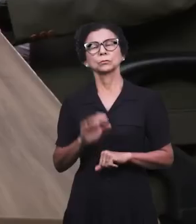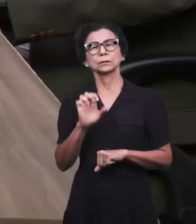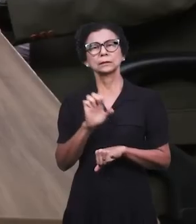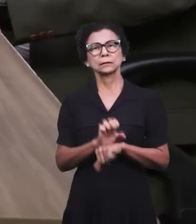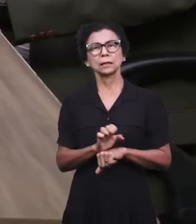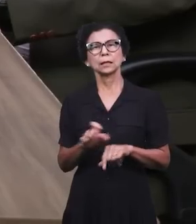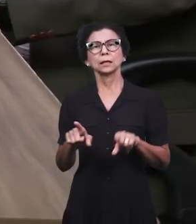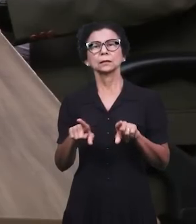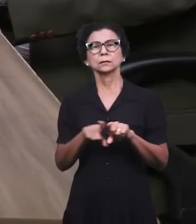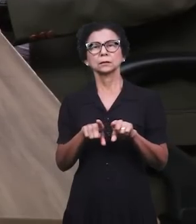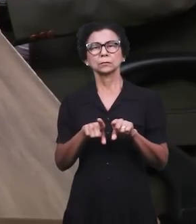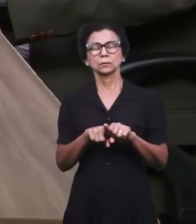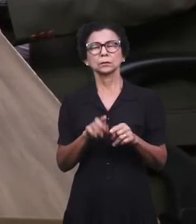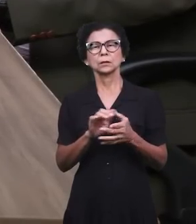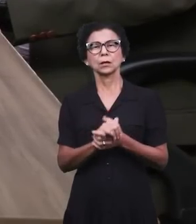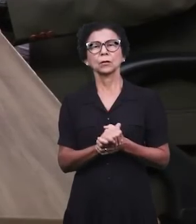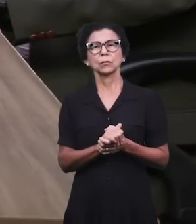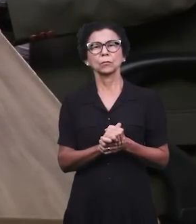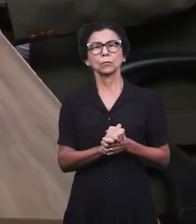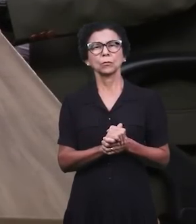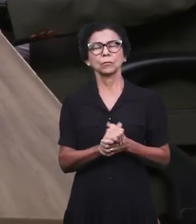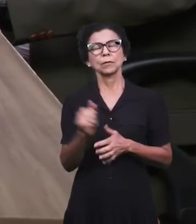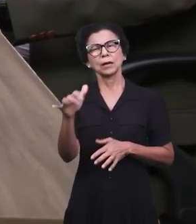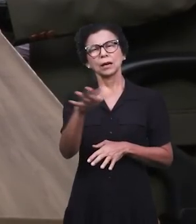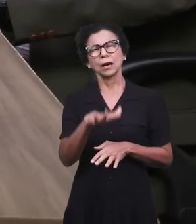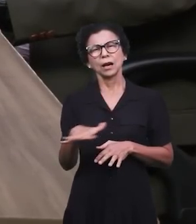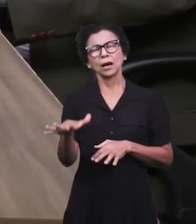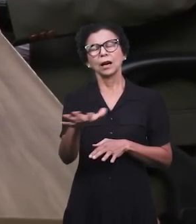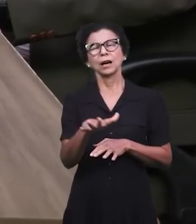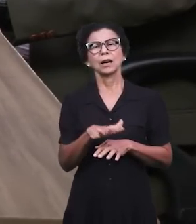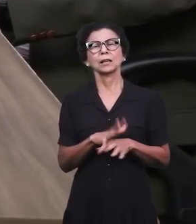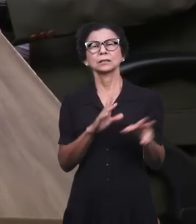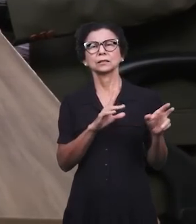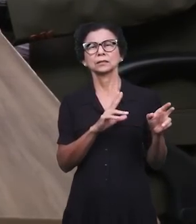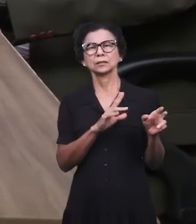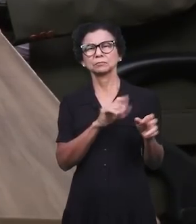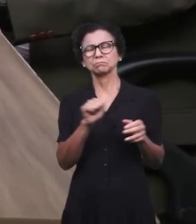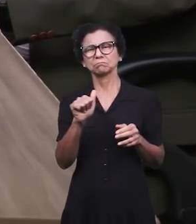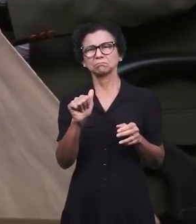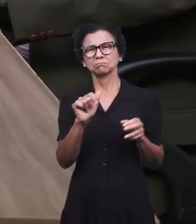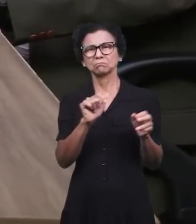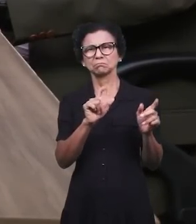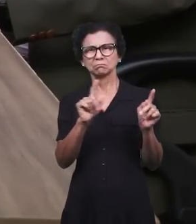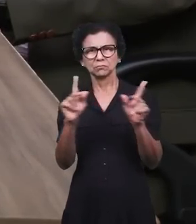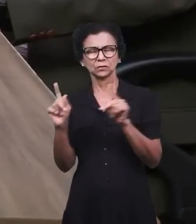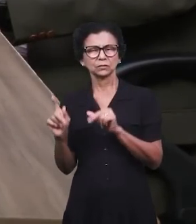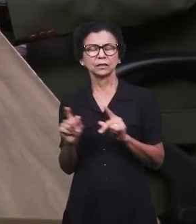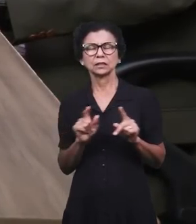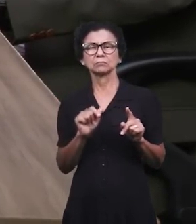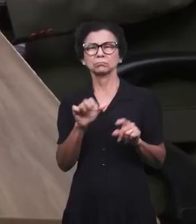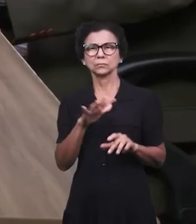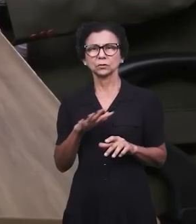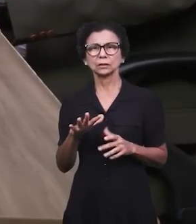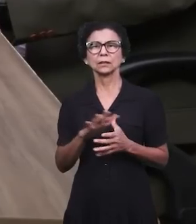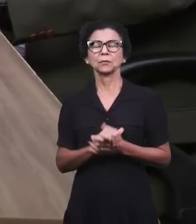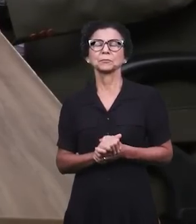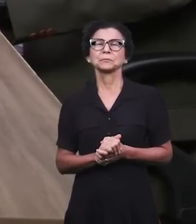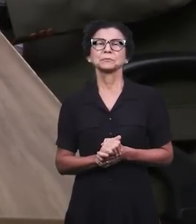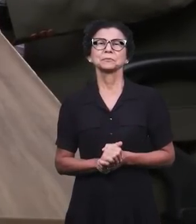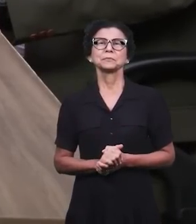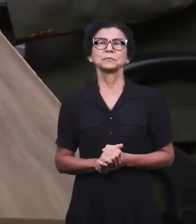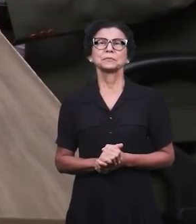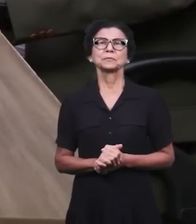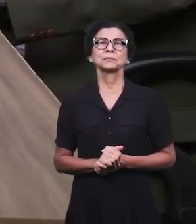Então, para tratar a respeito de edificações, ninguém melhor, né, para poder estar aqui e discutir esse